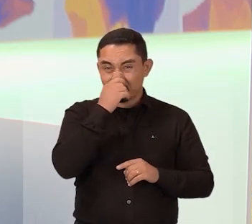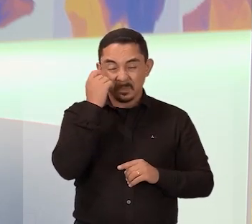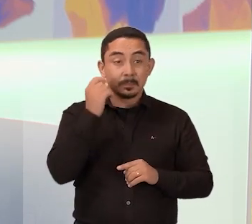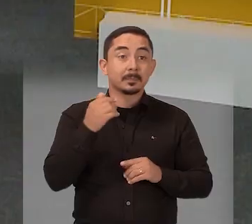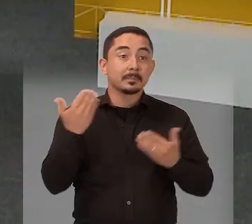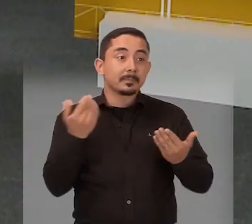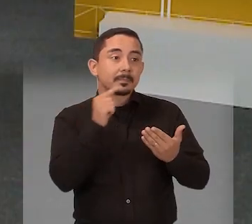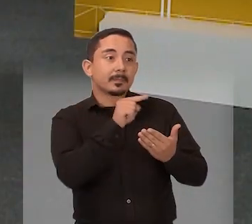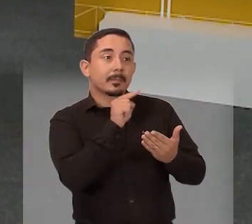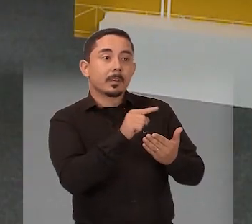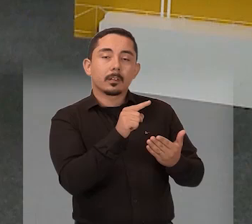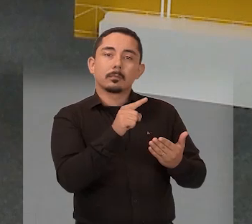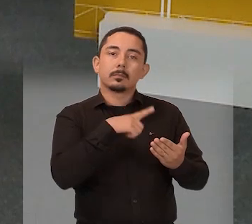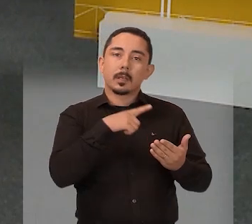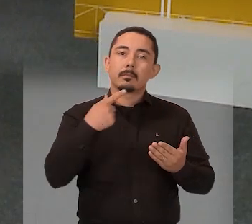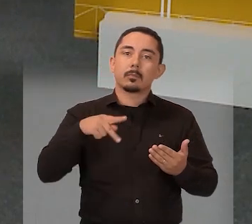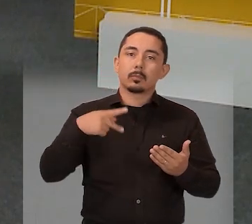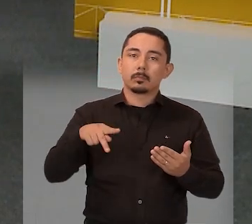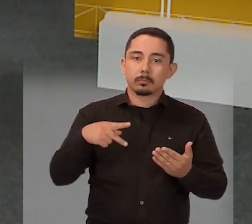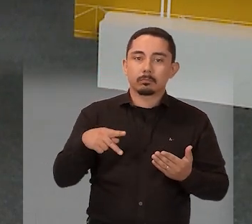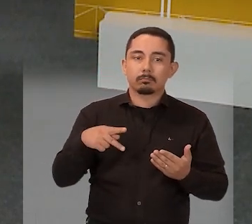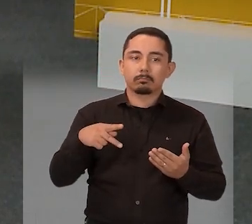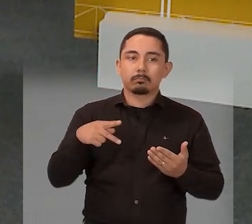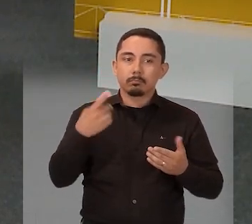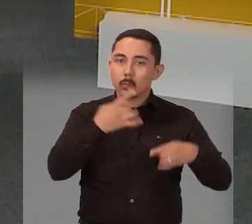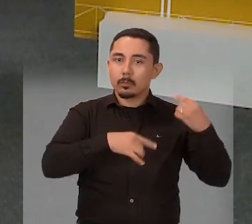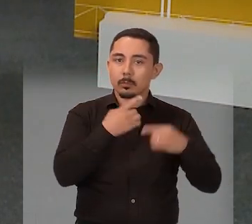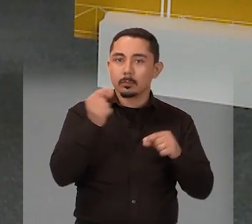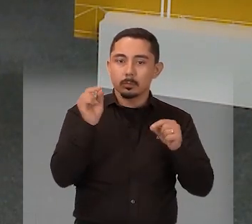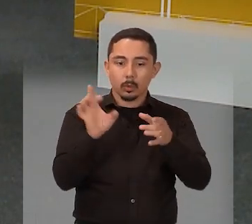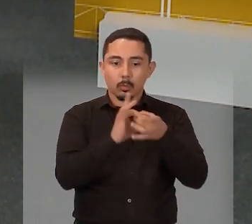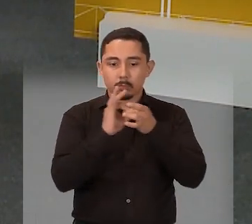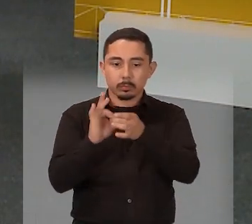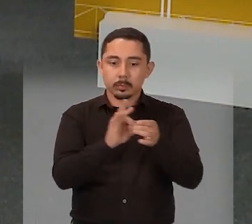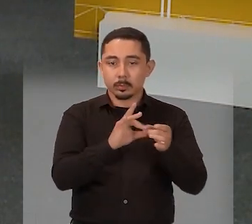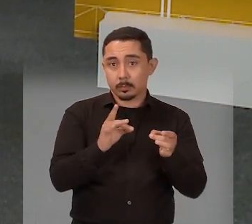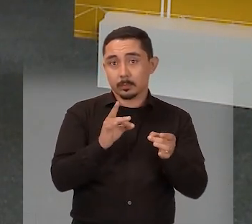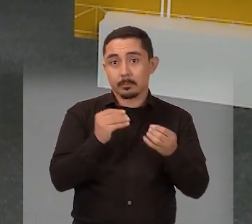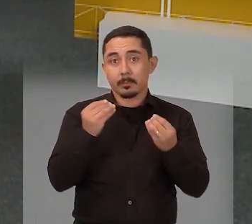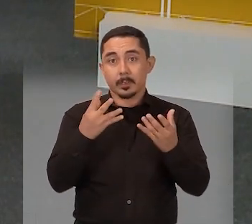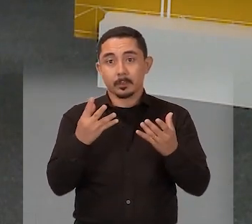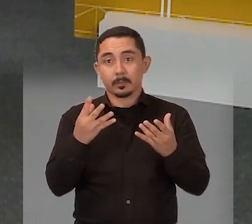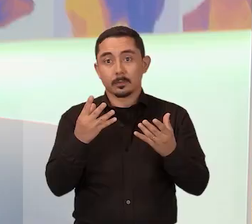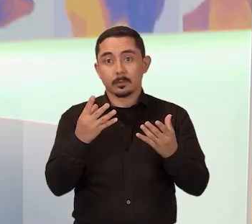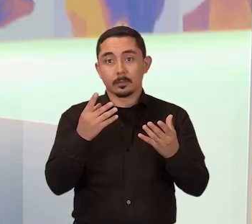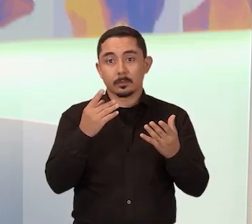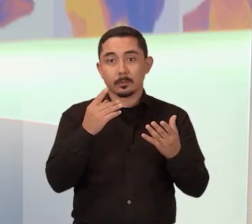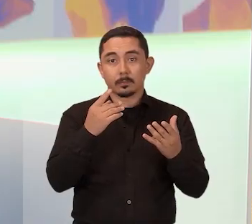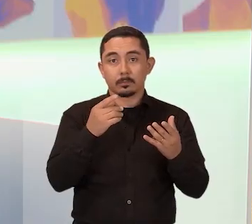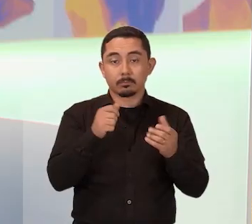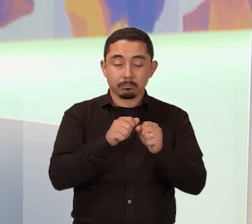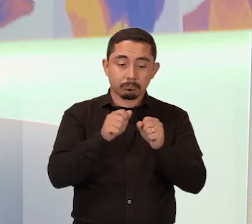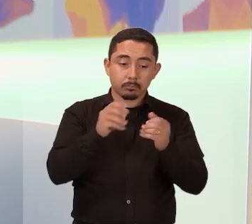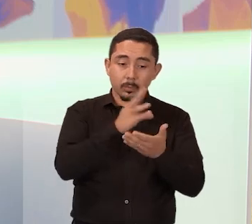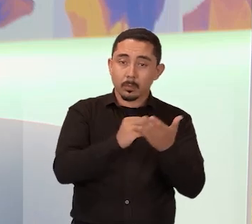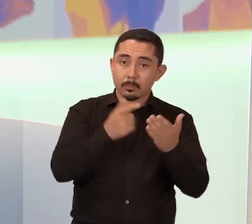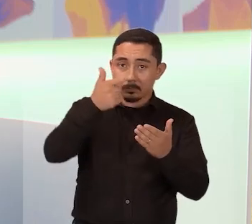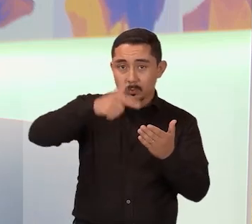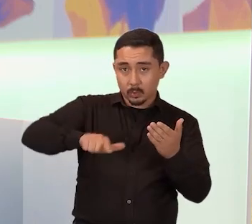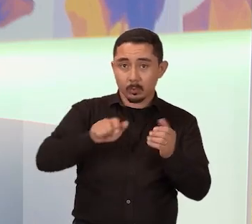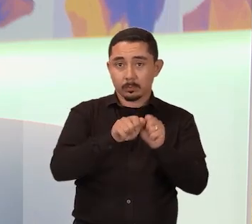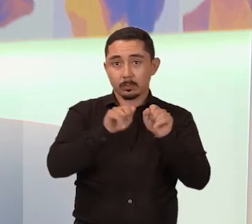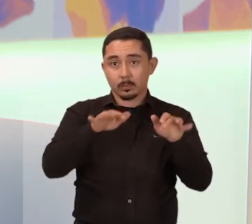tráfico de pessoas. E aí é nesse ponto que está a política pública brasileira, de unir essas instituições para, por exemplo,